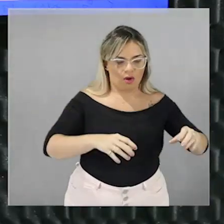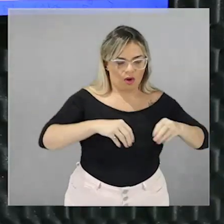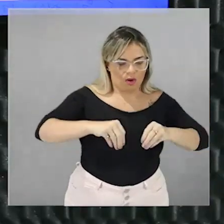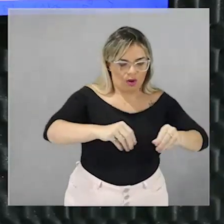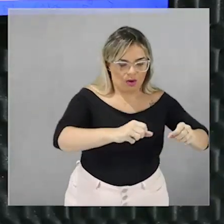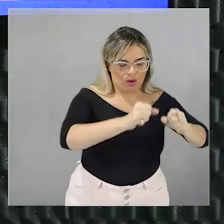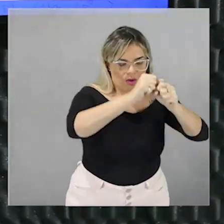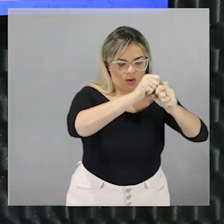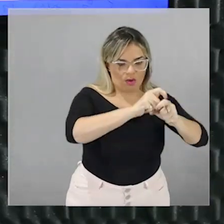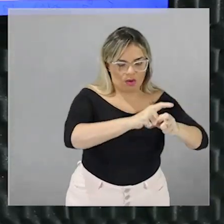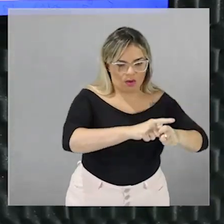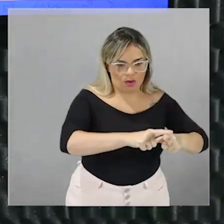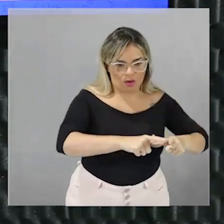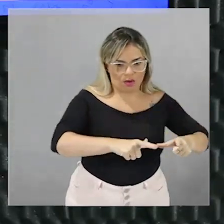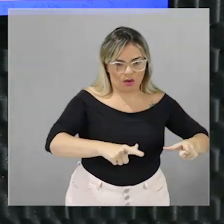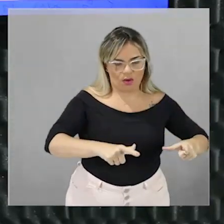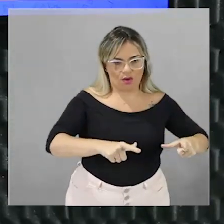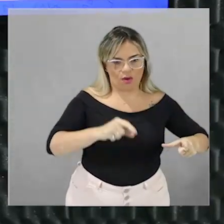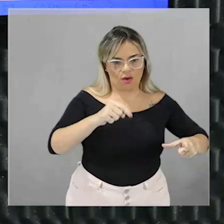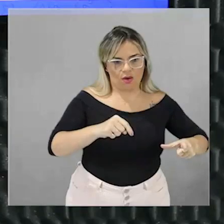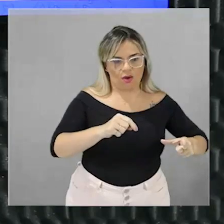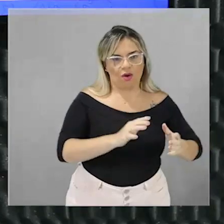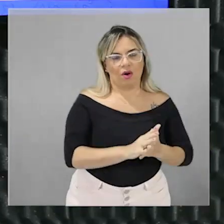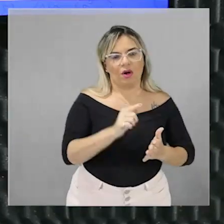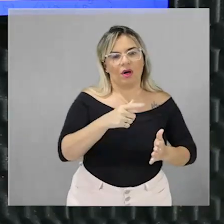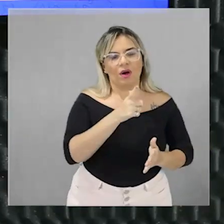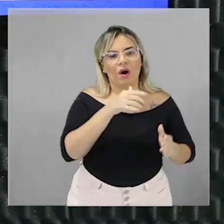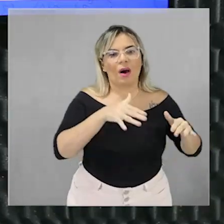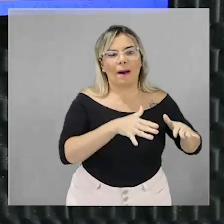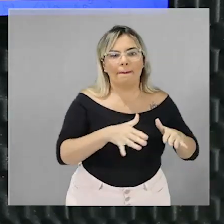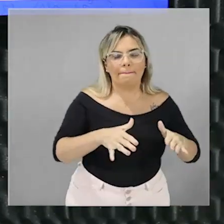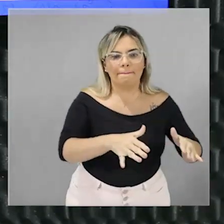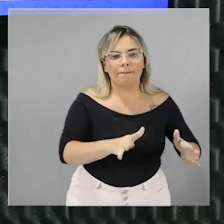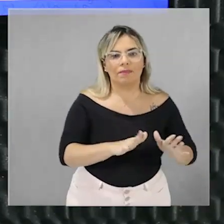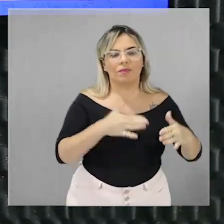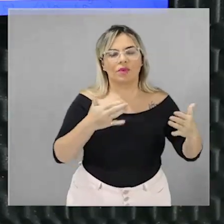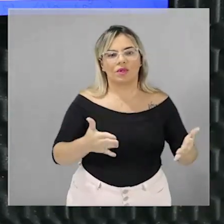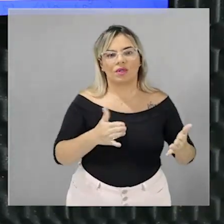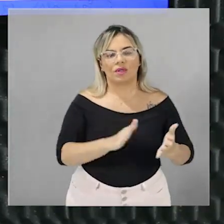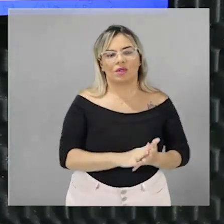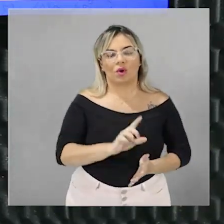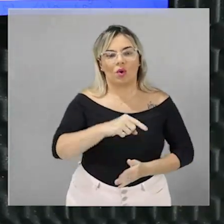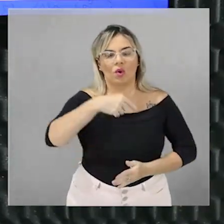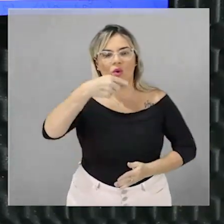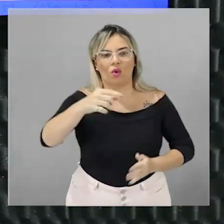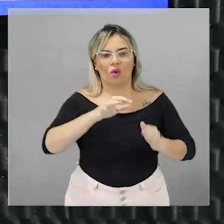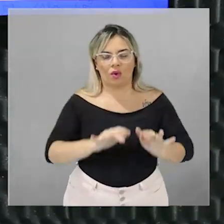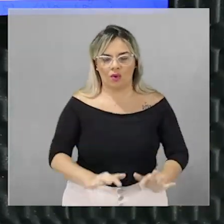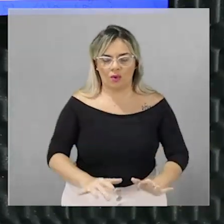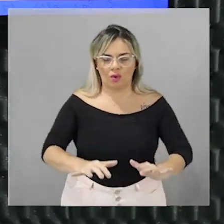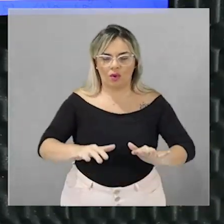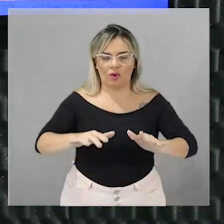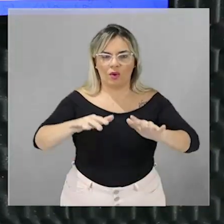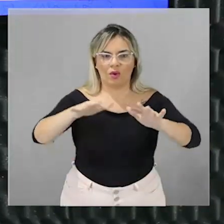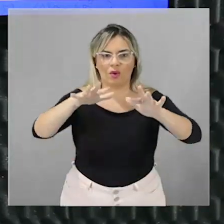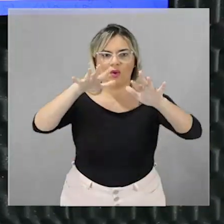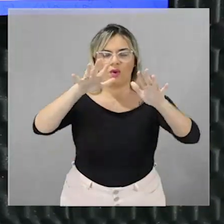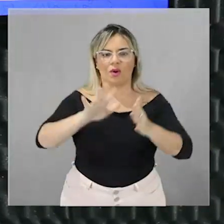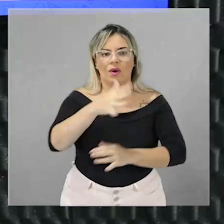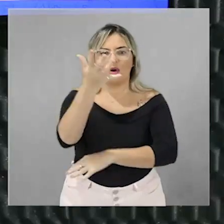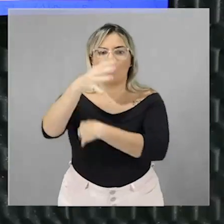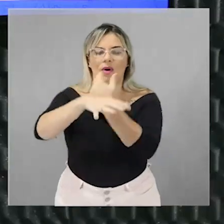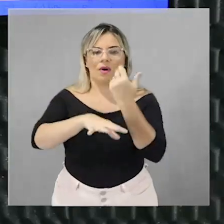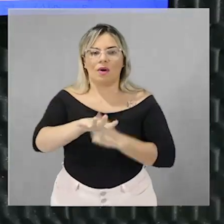solo, que vai, por exemplo, recarregar aquíferos, lençóis freáticos. Uma outra parte também evapora, né? Transpira para a